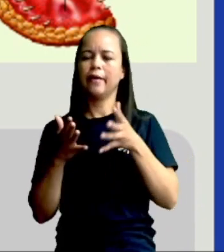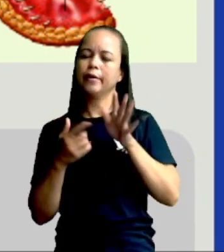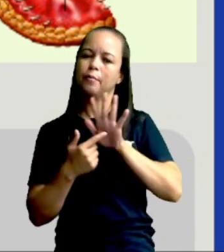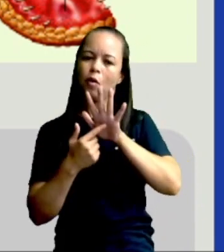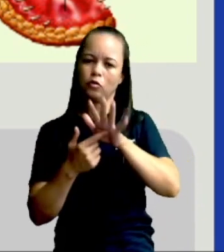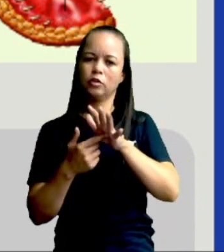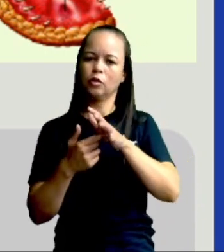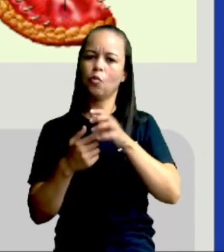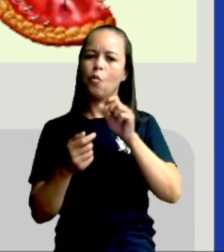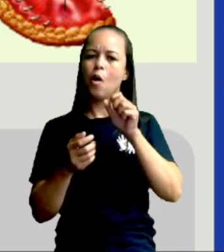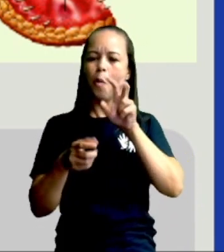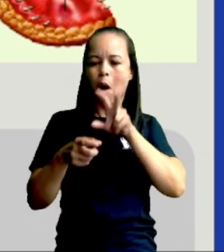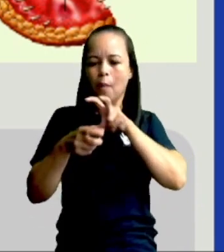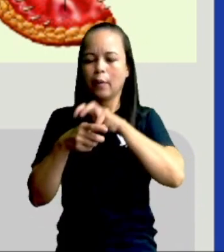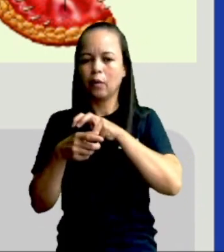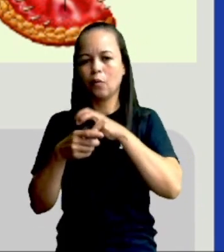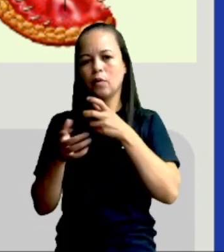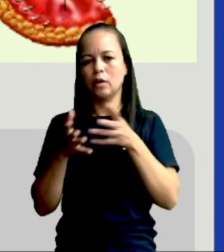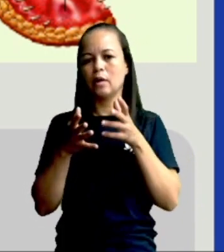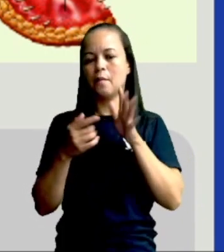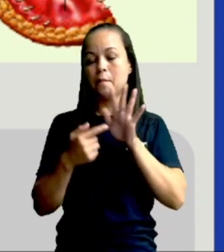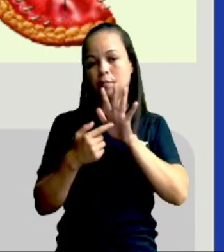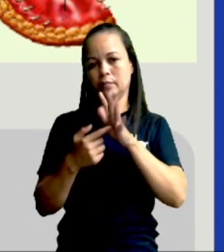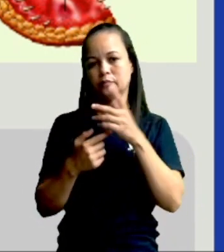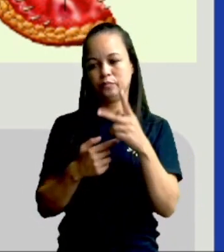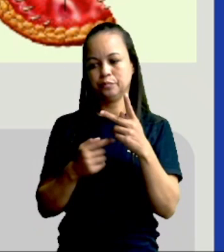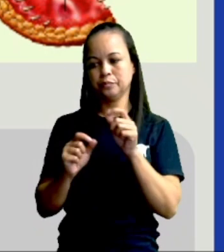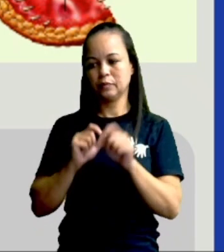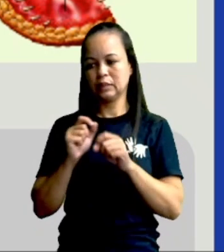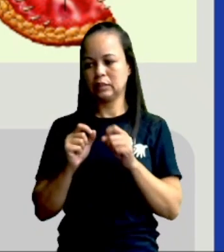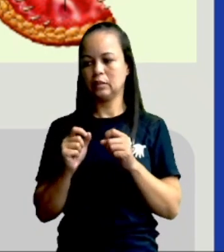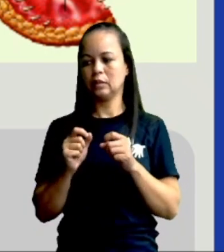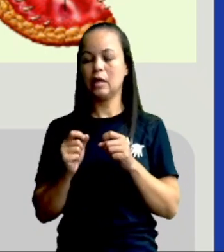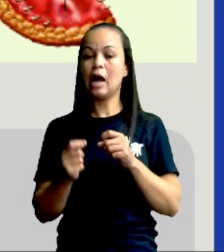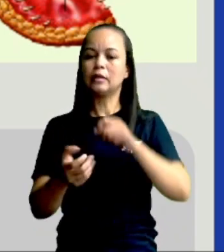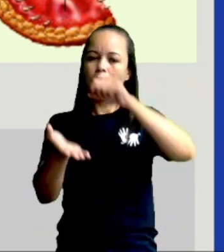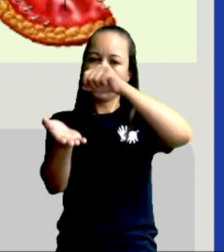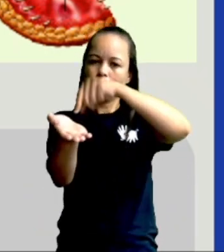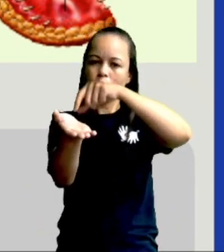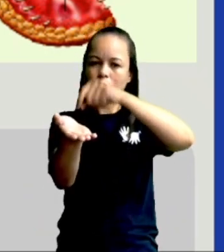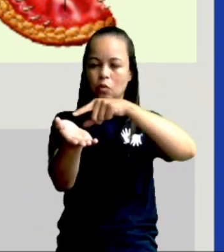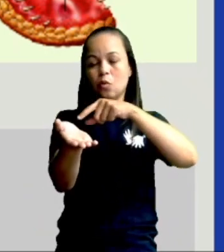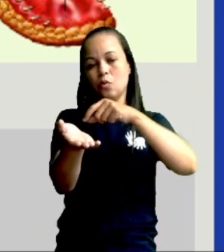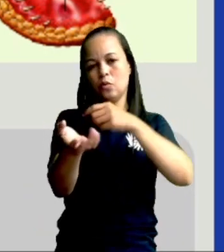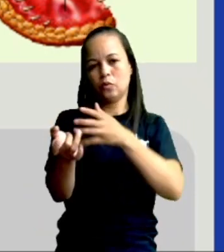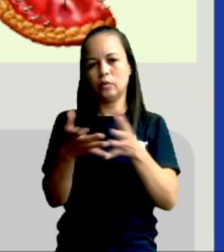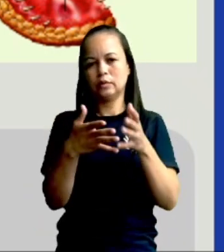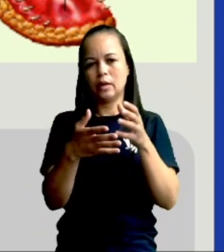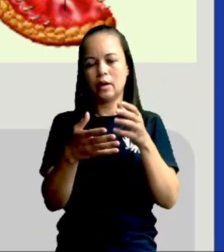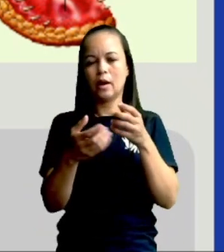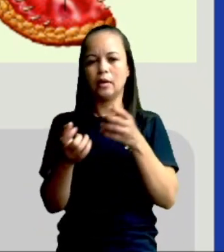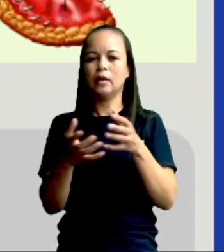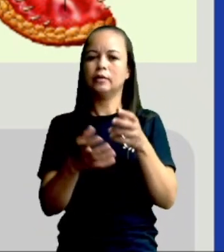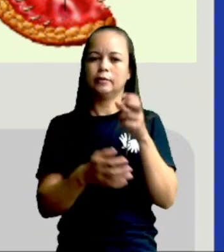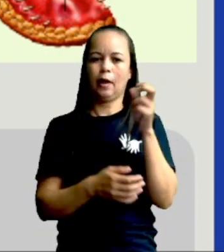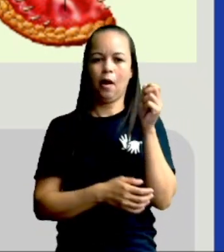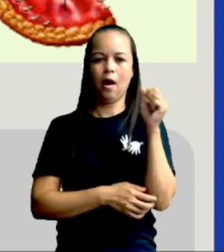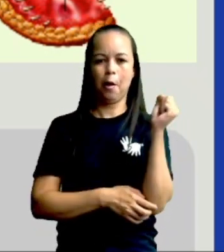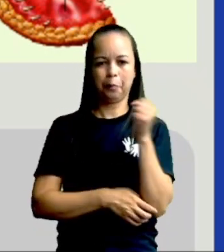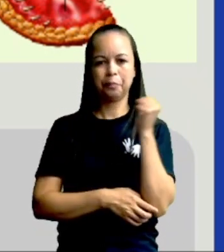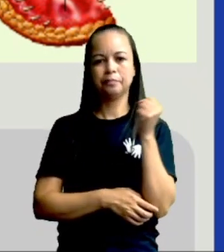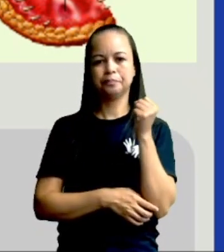você. Isso auxilia na indicação do antídoto, do soro antiofídico, que será aplicado na